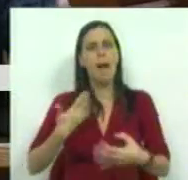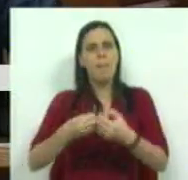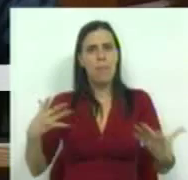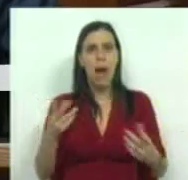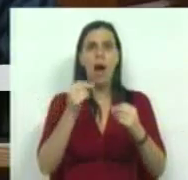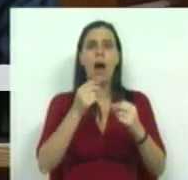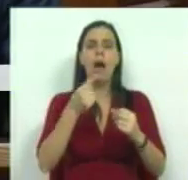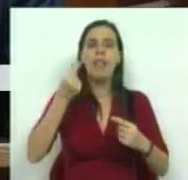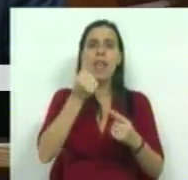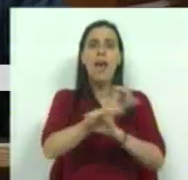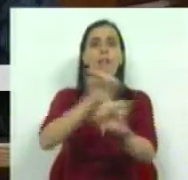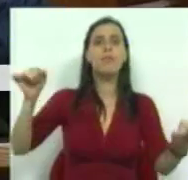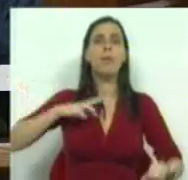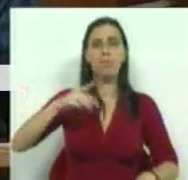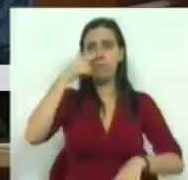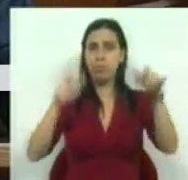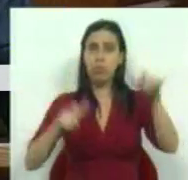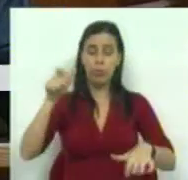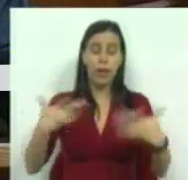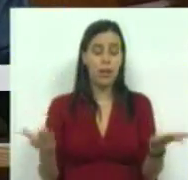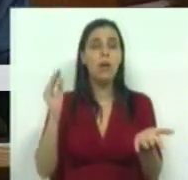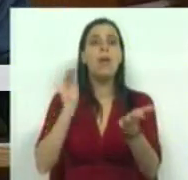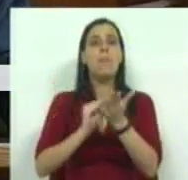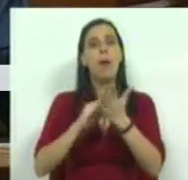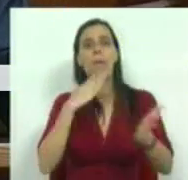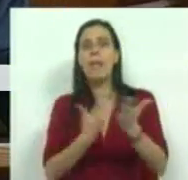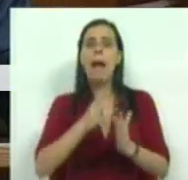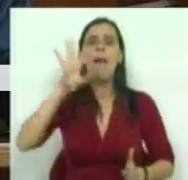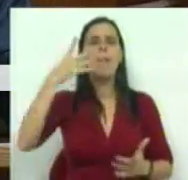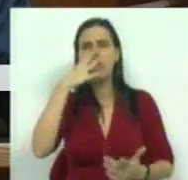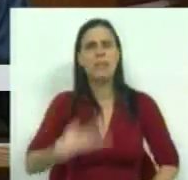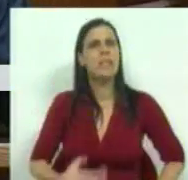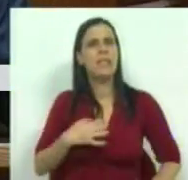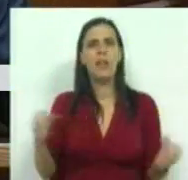mais a bolsa dos portugueses. É para empobrecer o país, sem nenhum